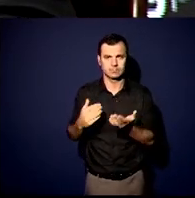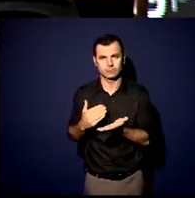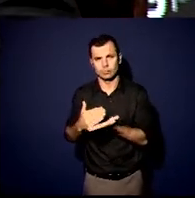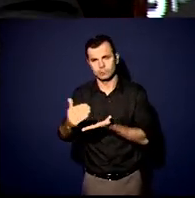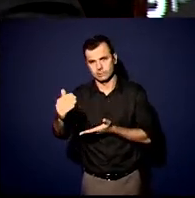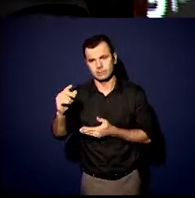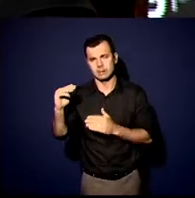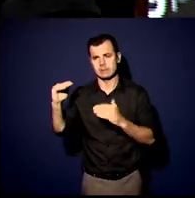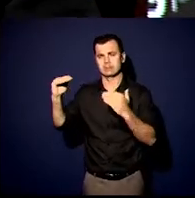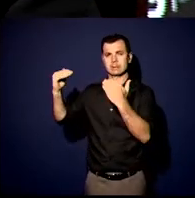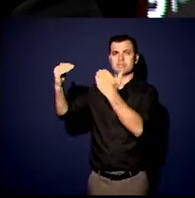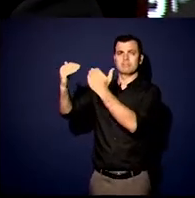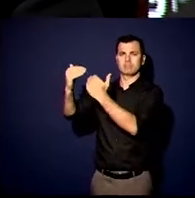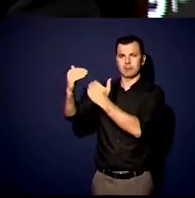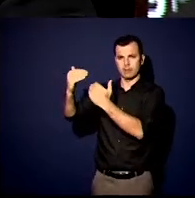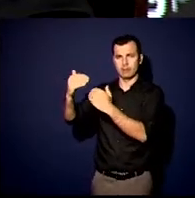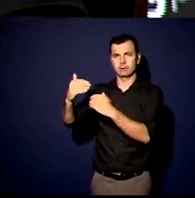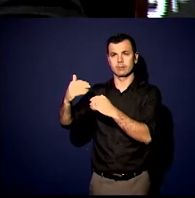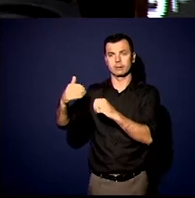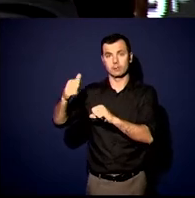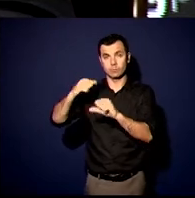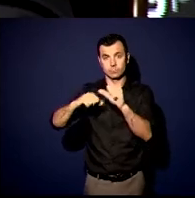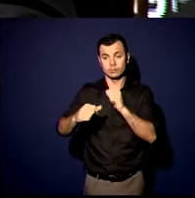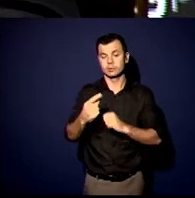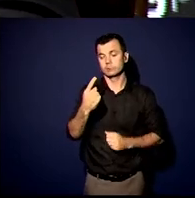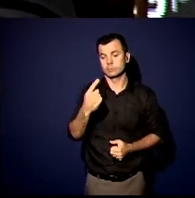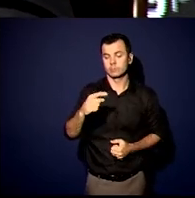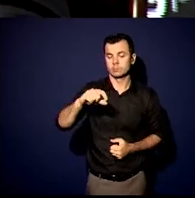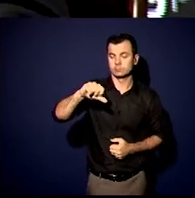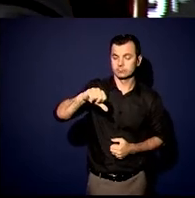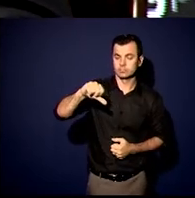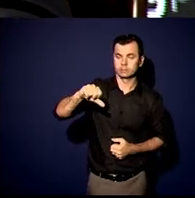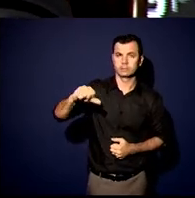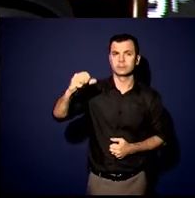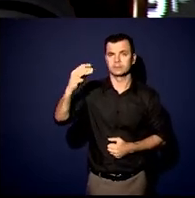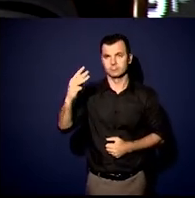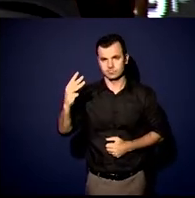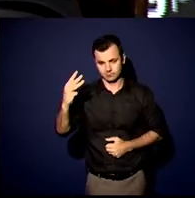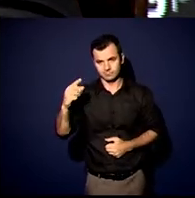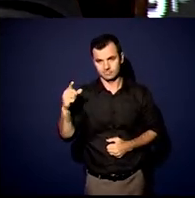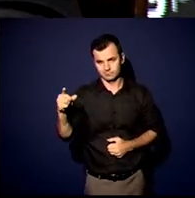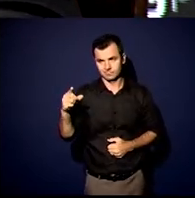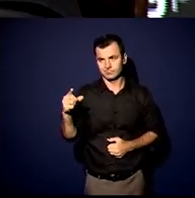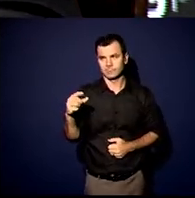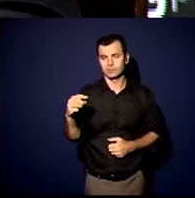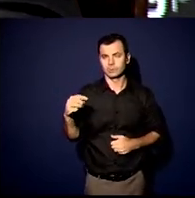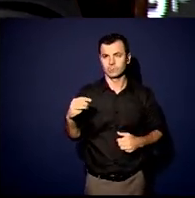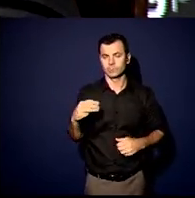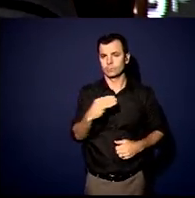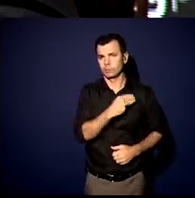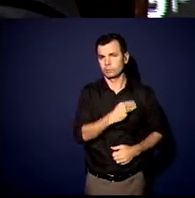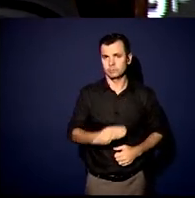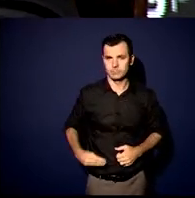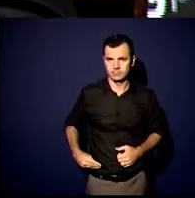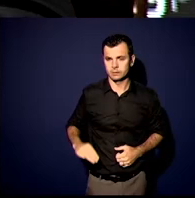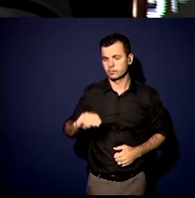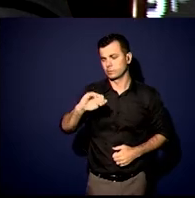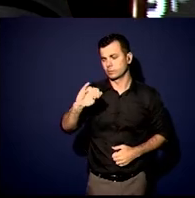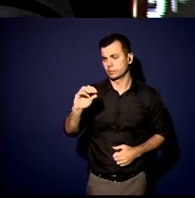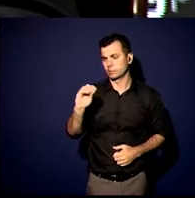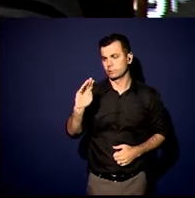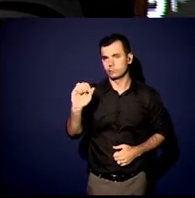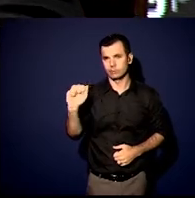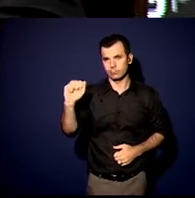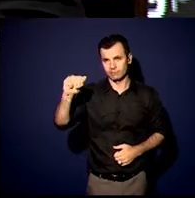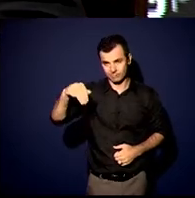nacional constituinte desde a revisão constitucional de 1993 que o médico relatou e que nós depois de 10